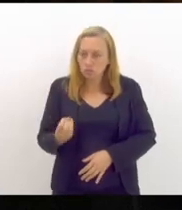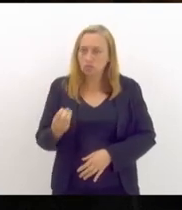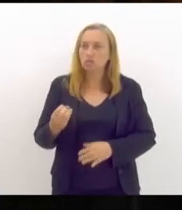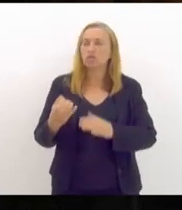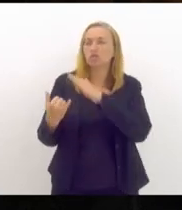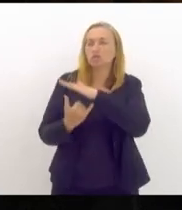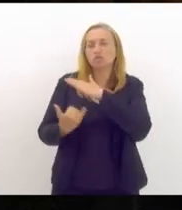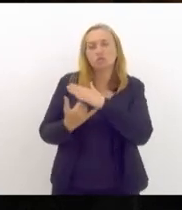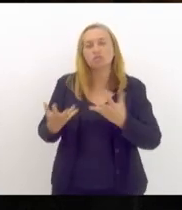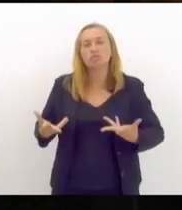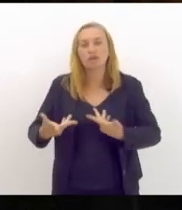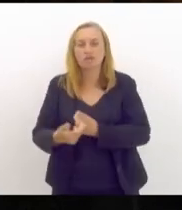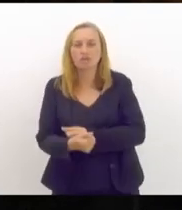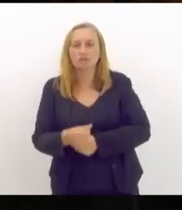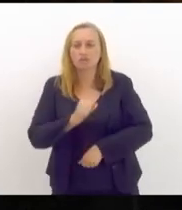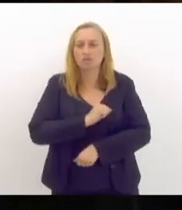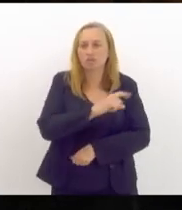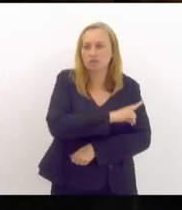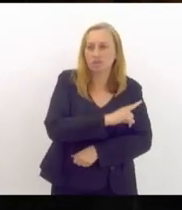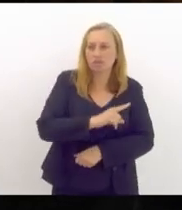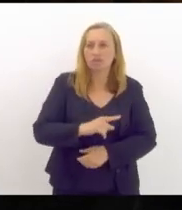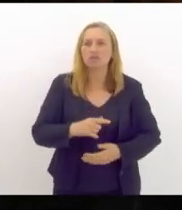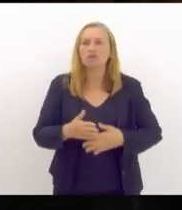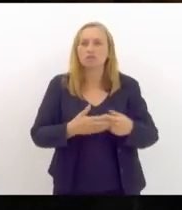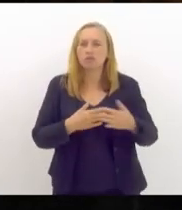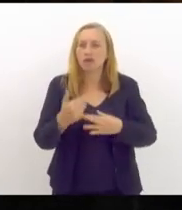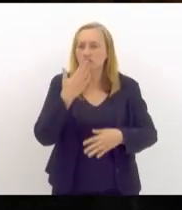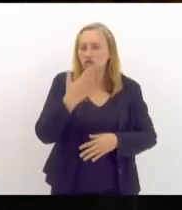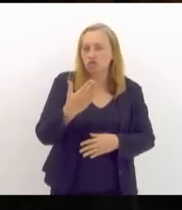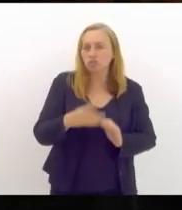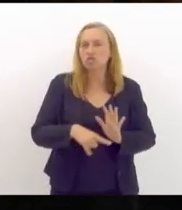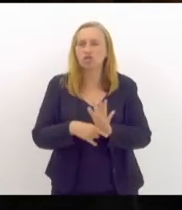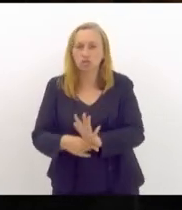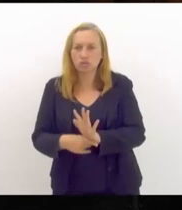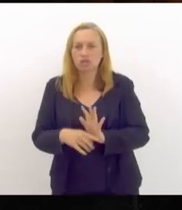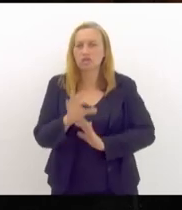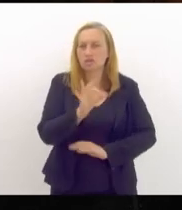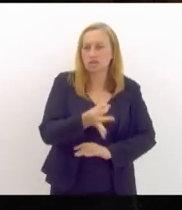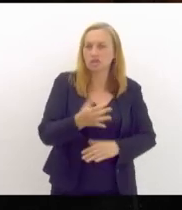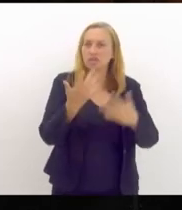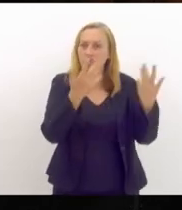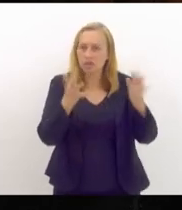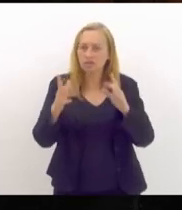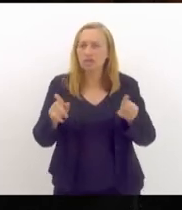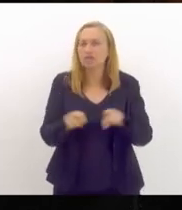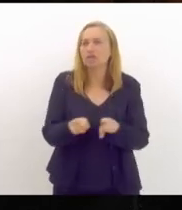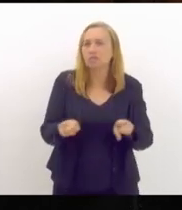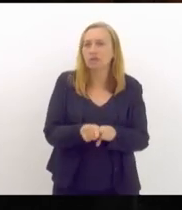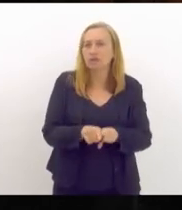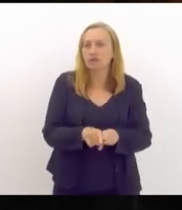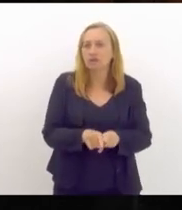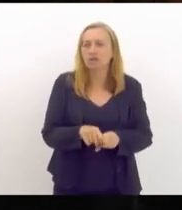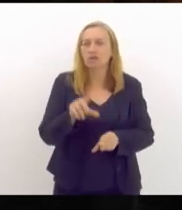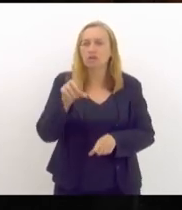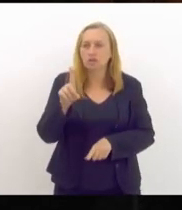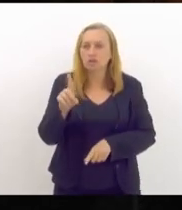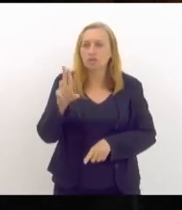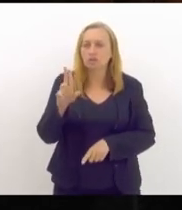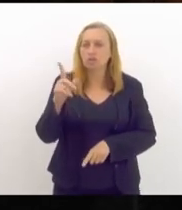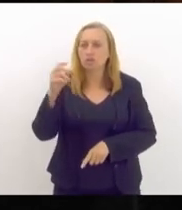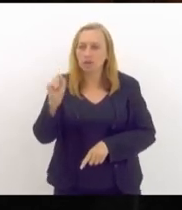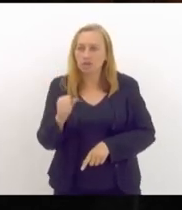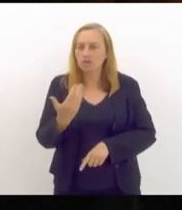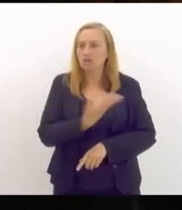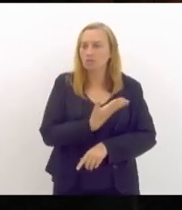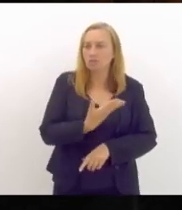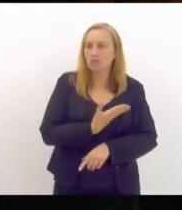que tá aberto a qualquer tipo de ajuda tenho certeza queria parabenizar também ao Douglas hoje meu colega de